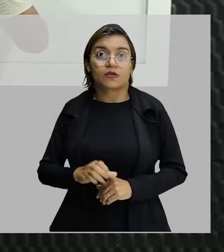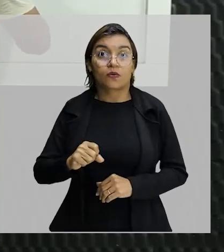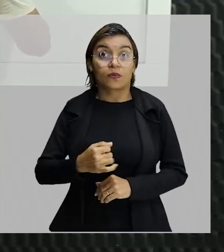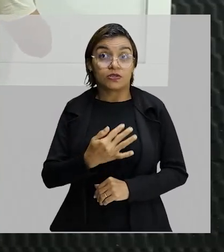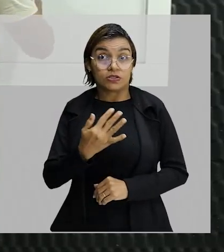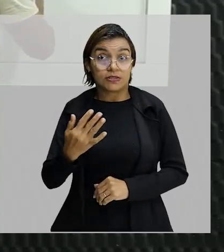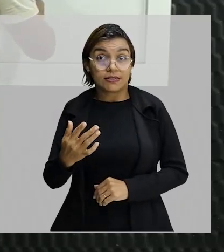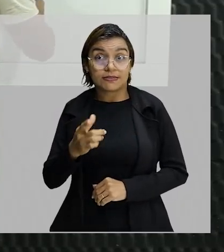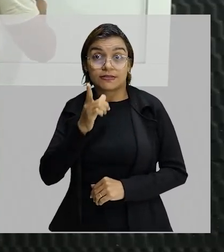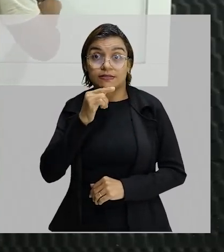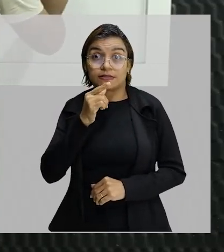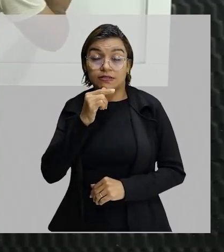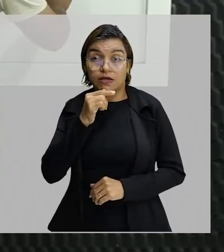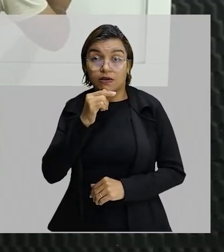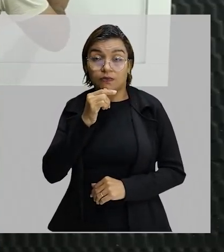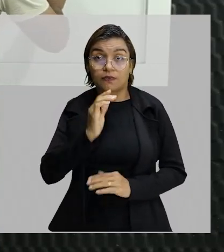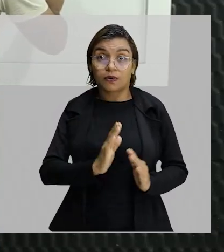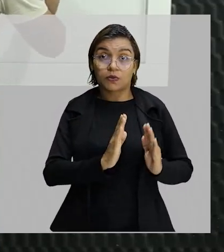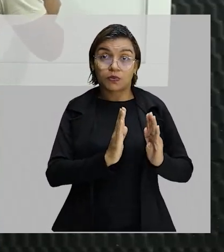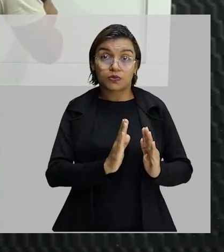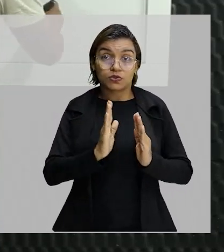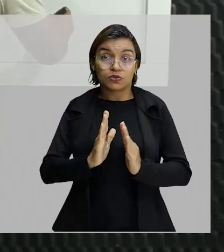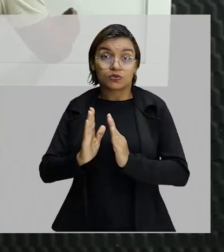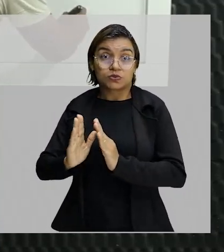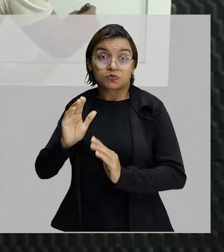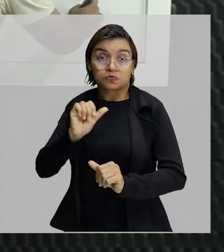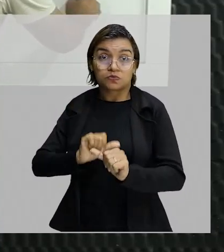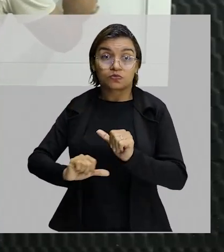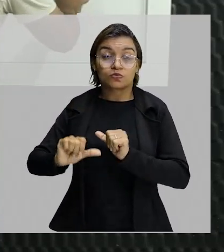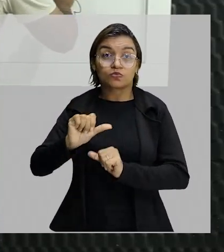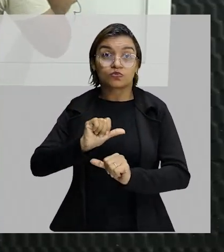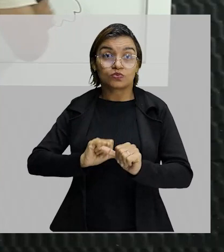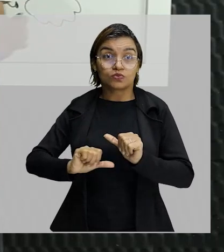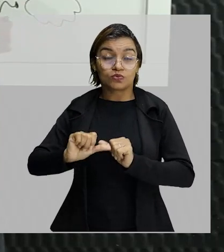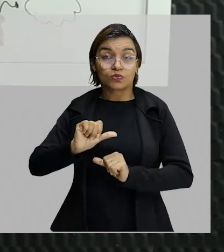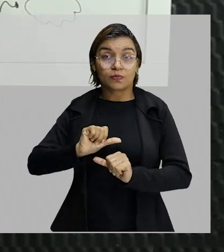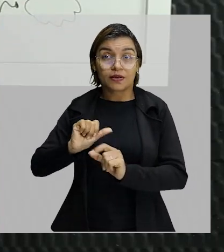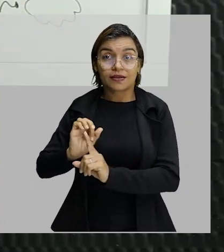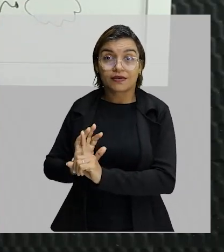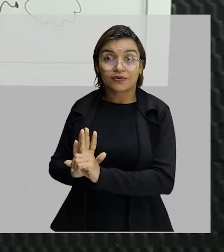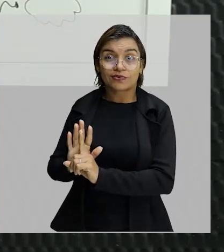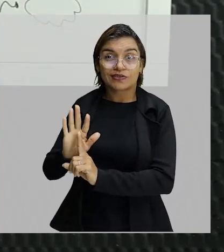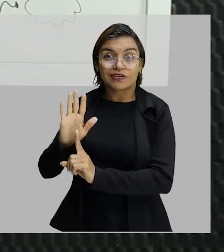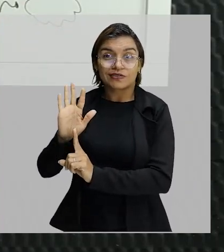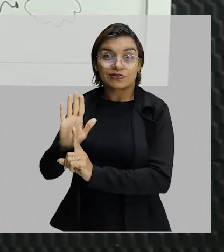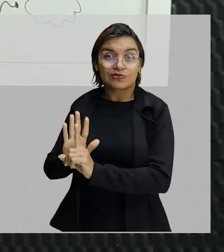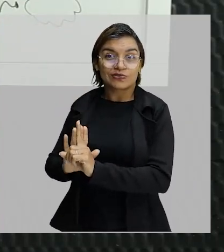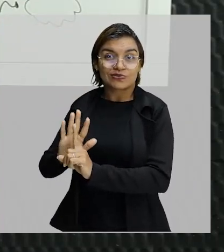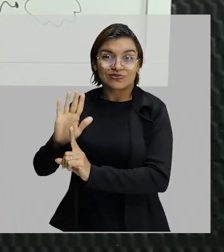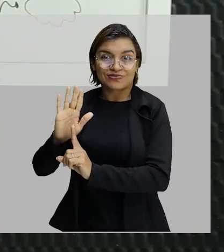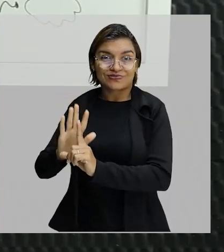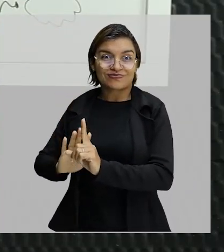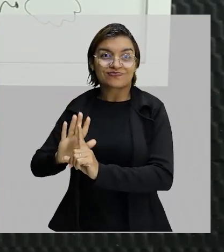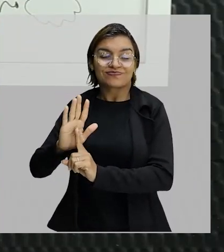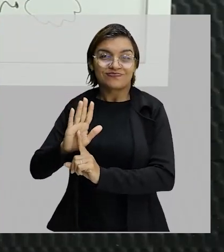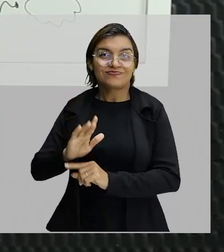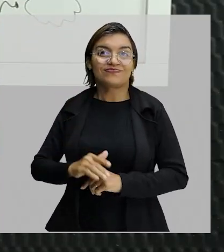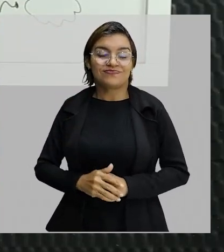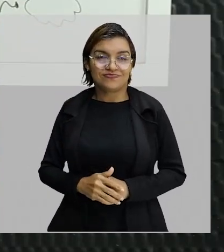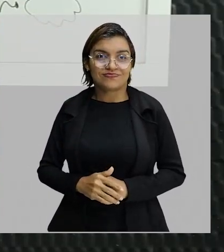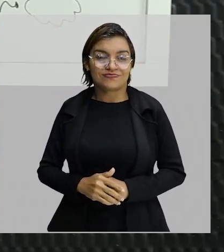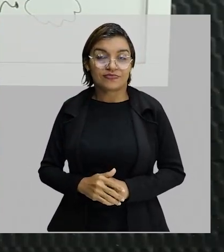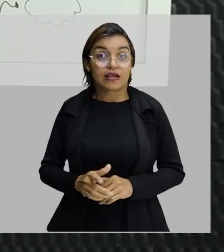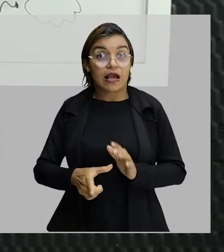estado e foi para o estado gasoso. Pronto, tá aí. Era no